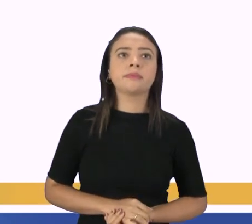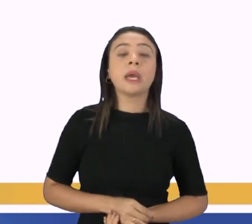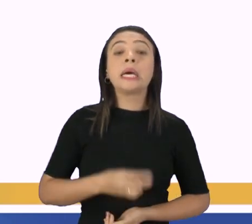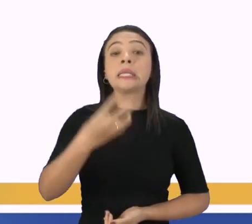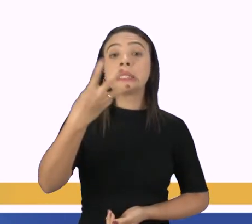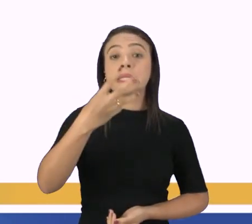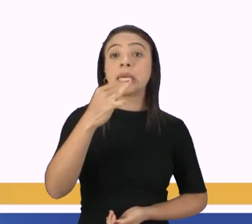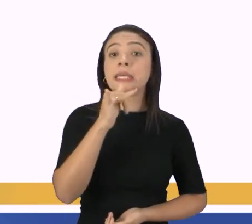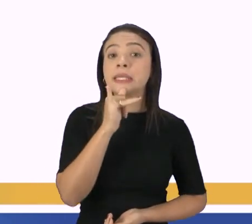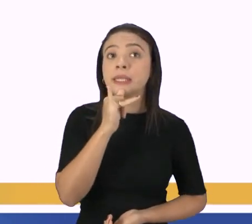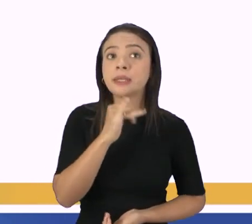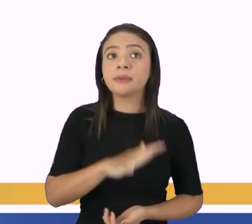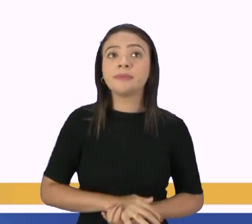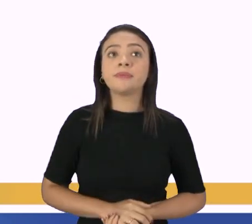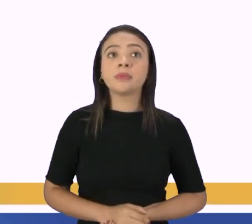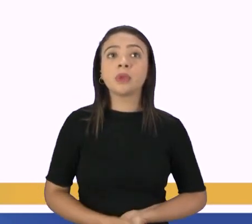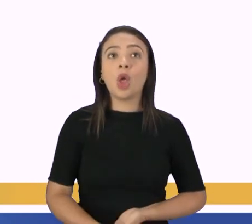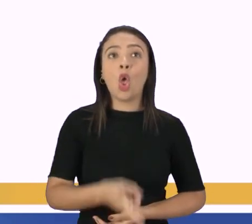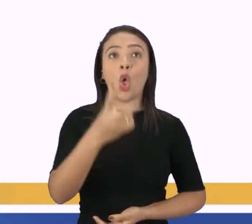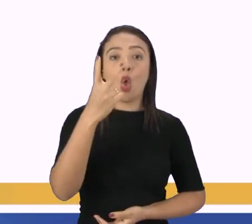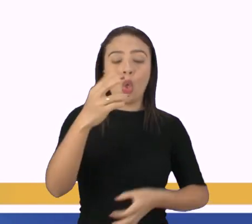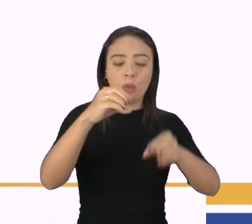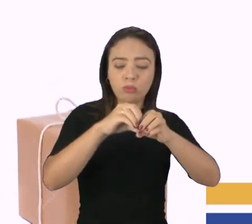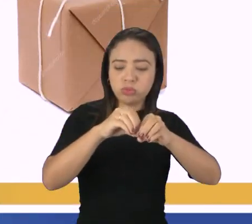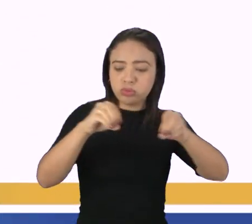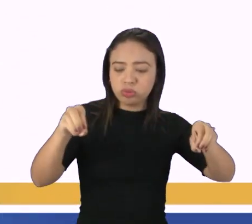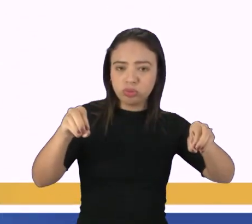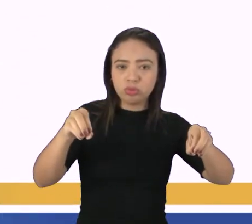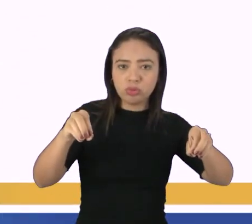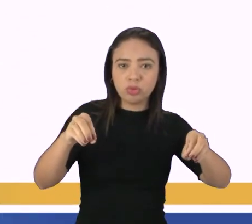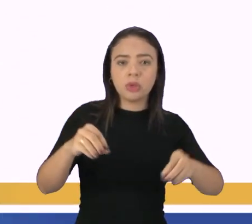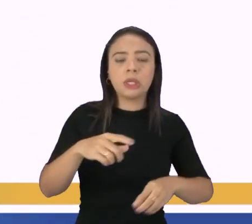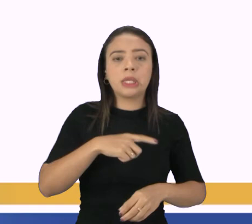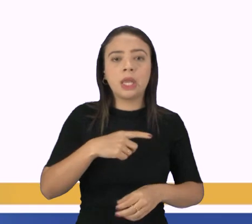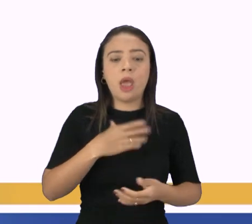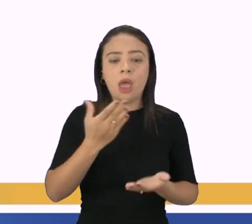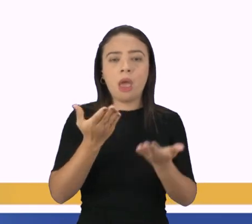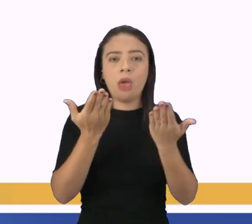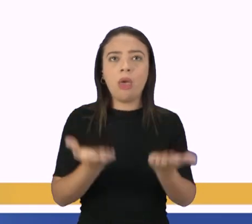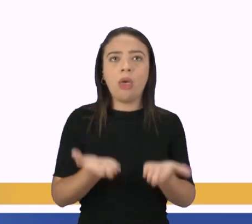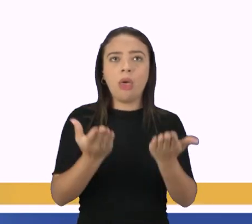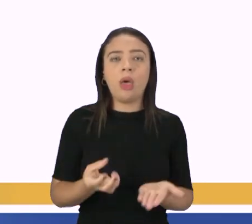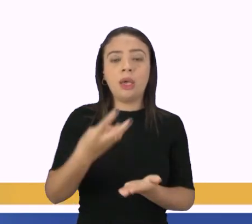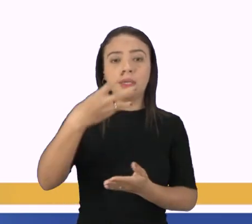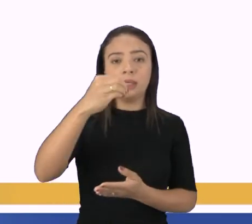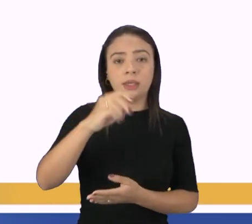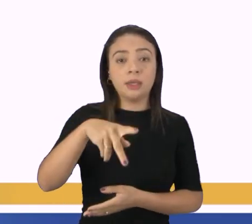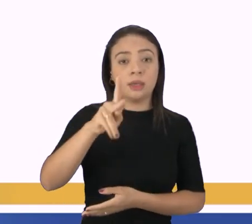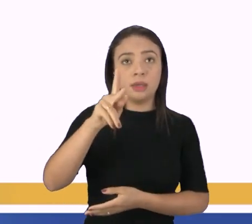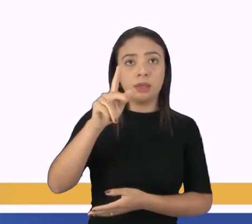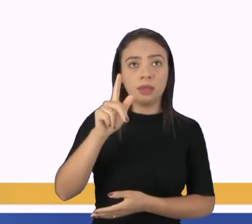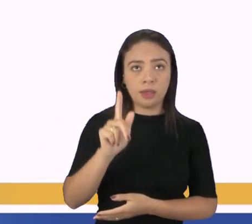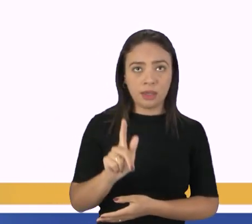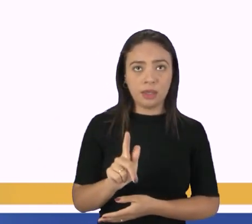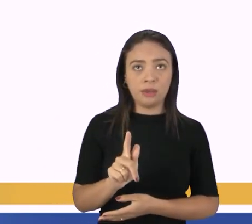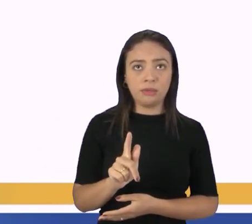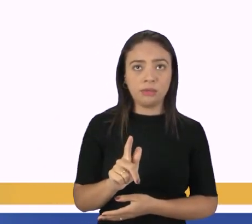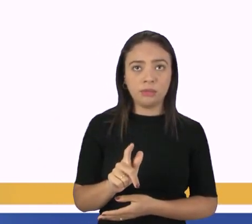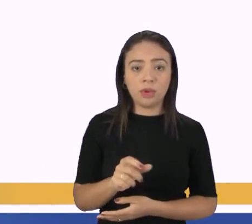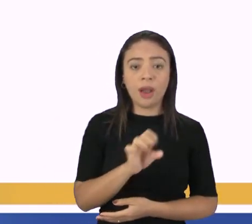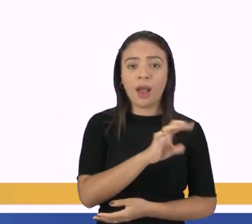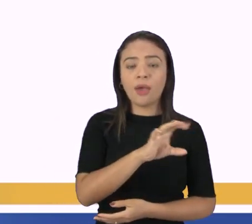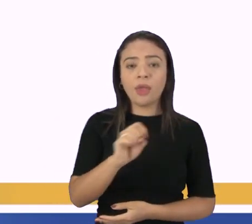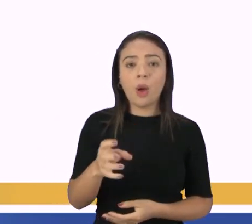Mais um exemplo. 2 pacotes juntos pesam 30 quilos. Quanto pesa cada um deles se o maior tem